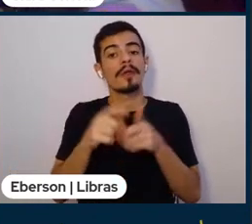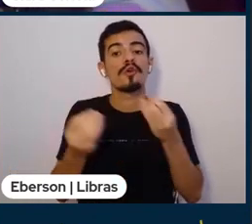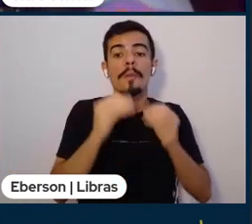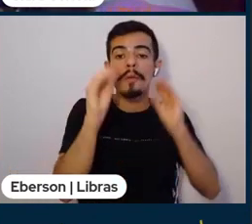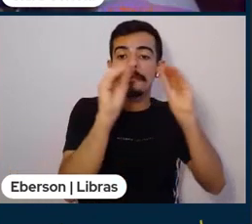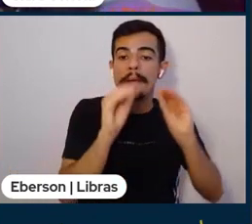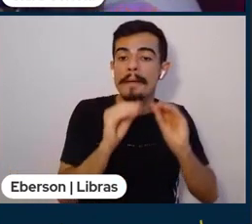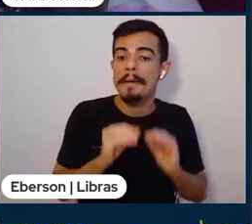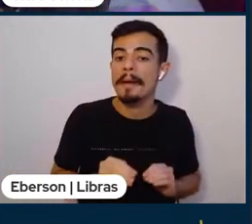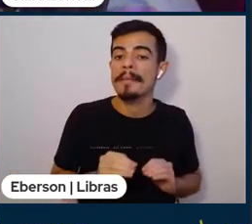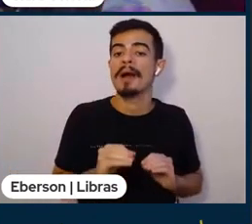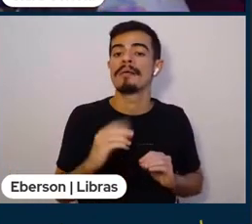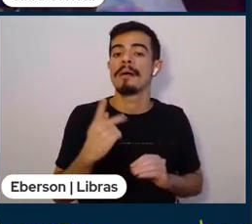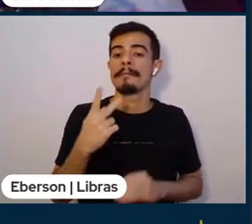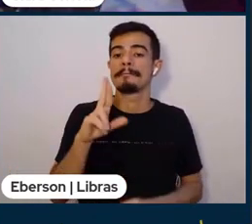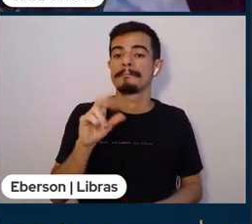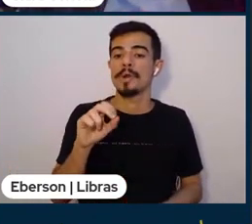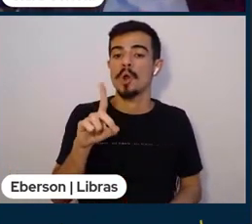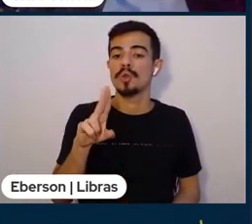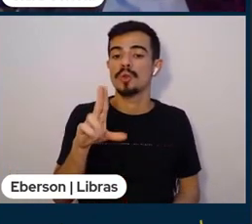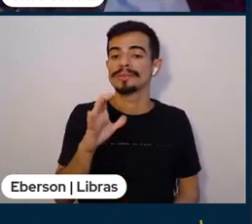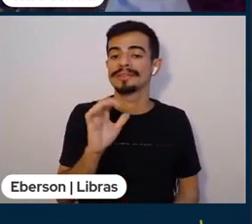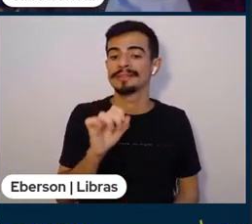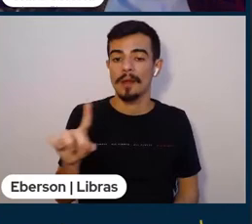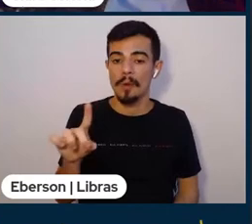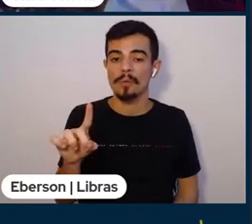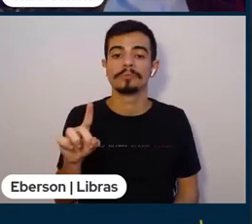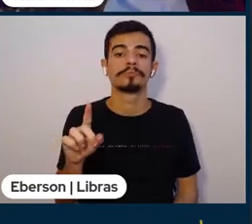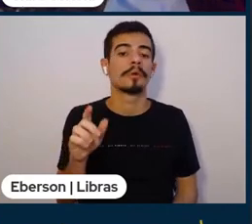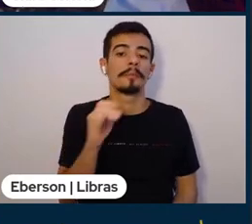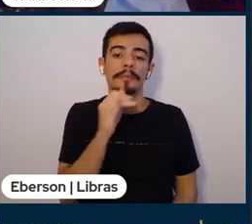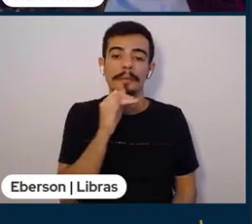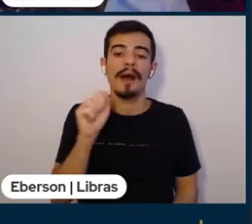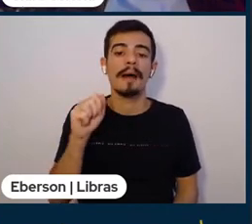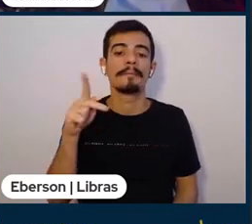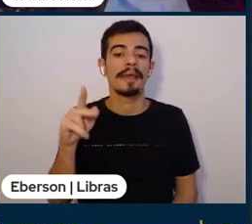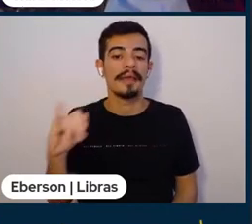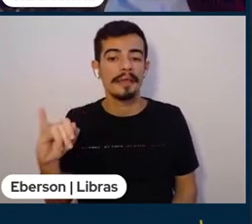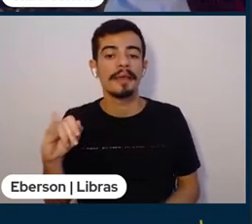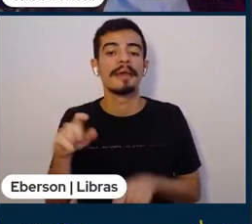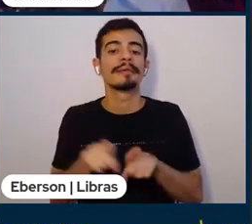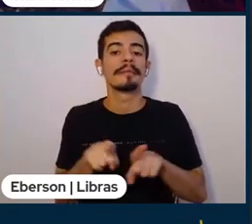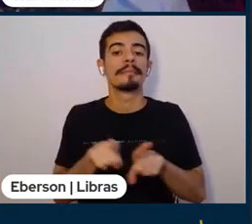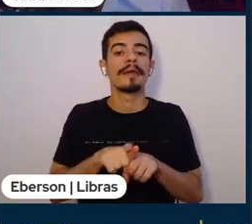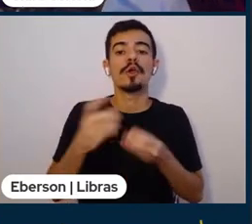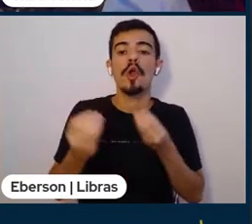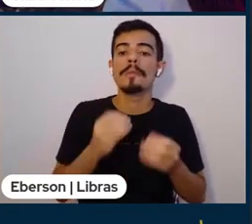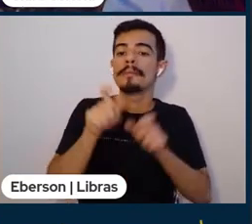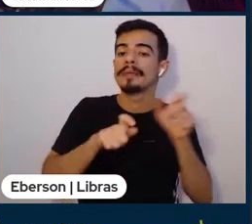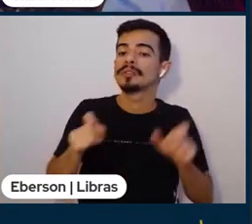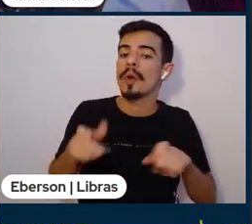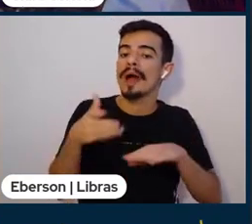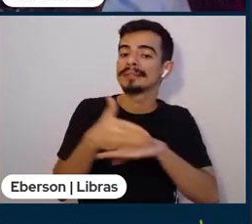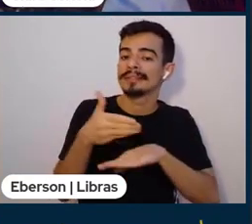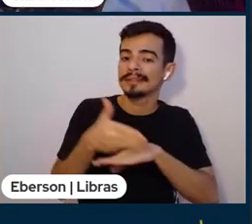produção. Então, como disponibilizar APIs, como disponibilizar formas das pessoas acessarem essa IA, né?